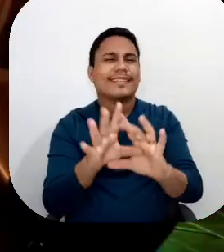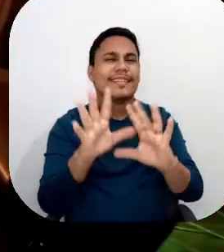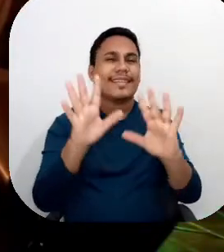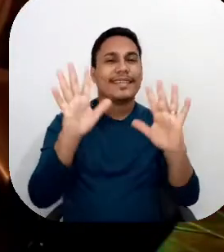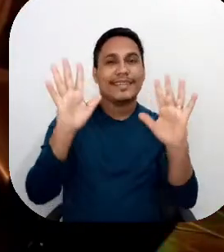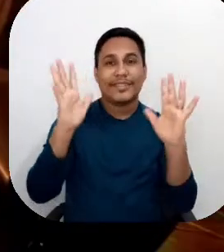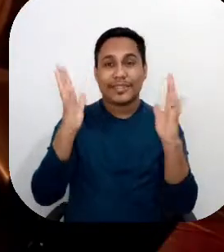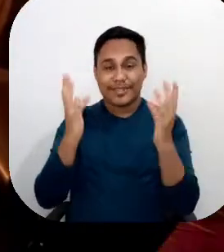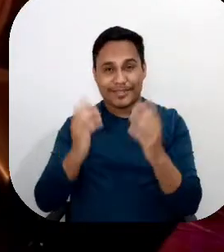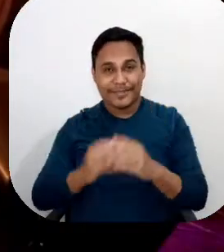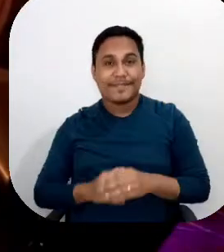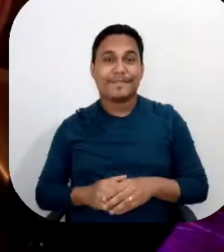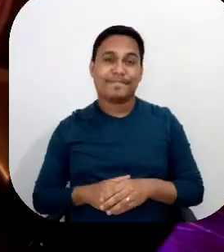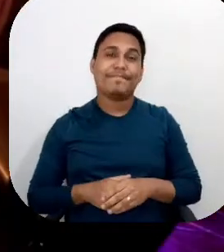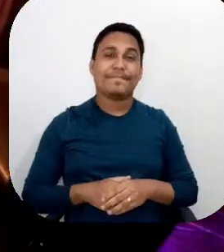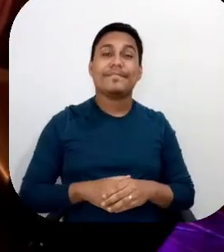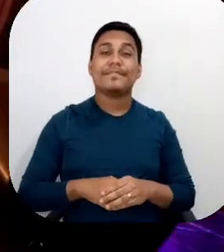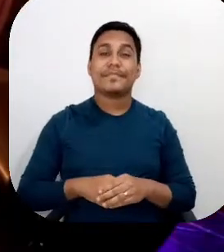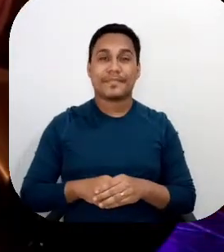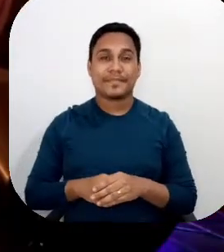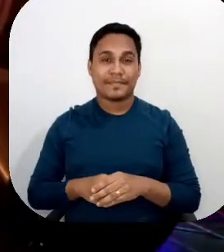pra você.